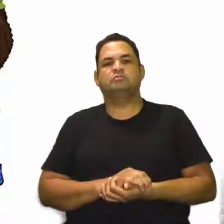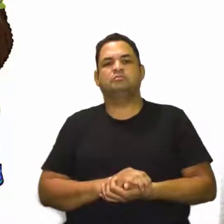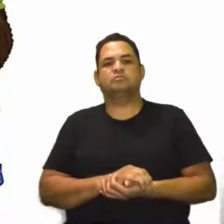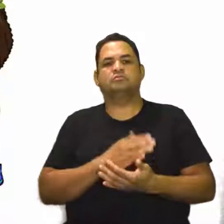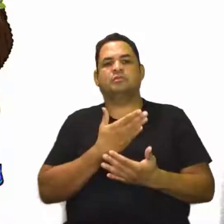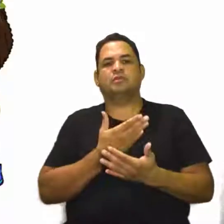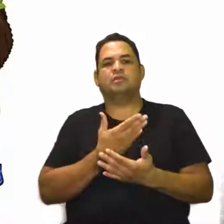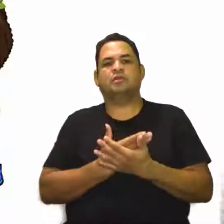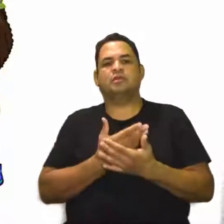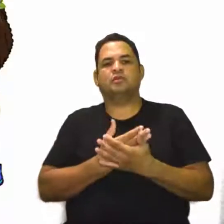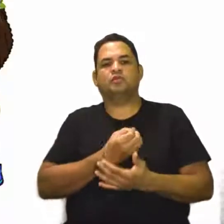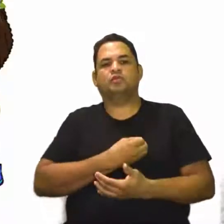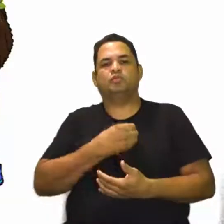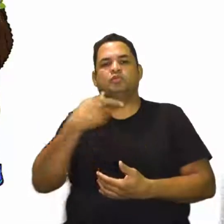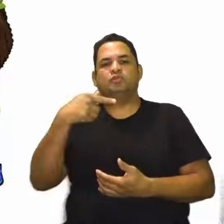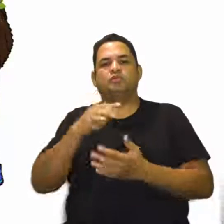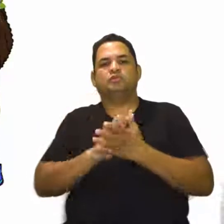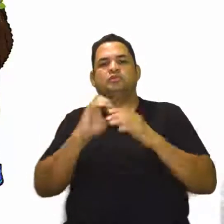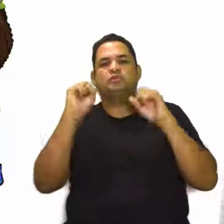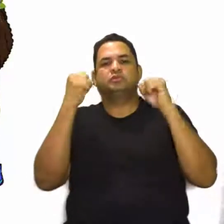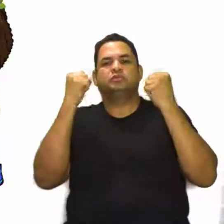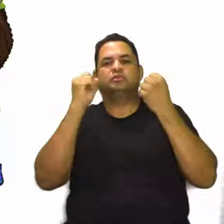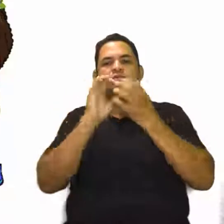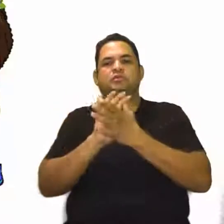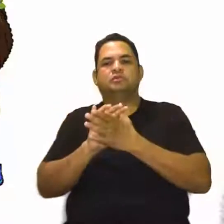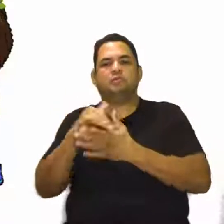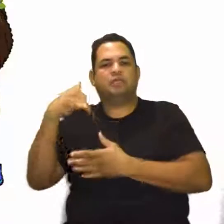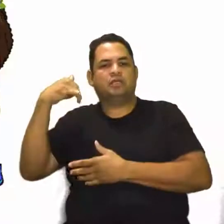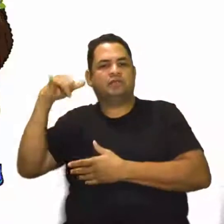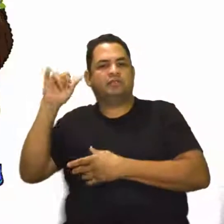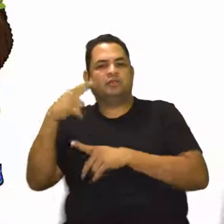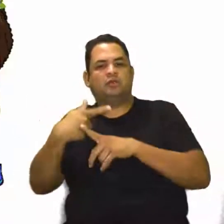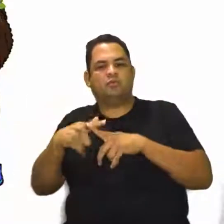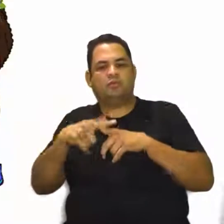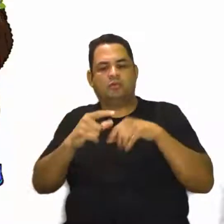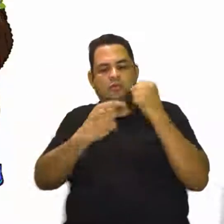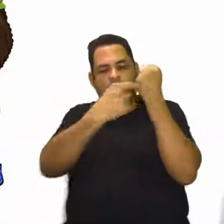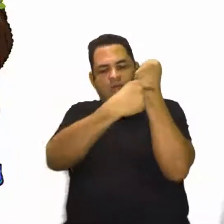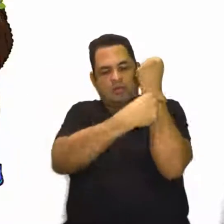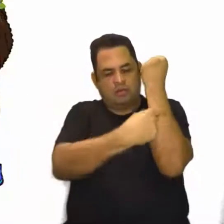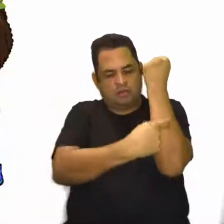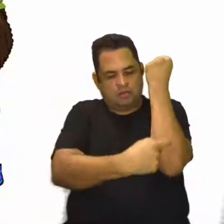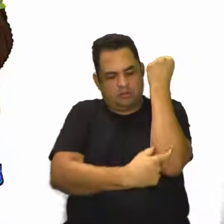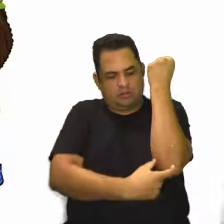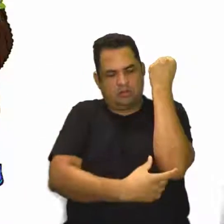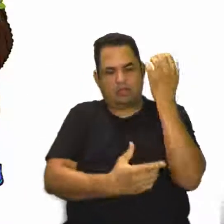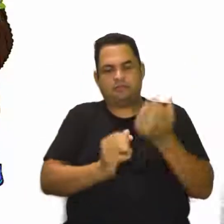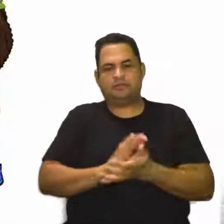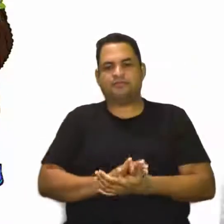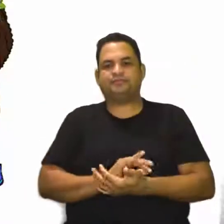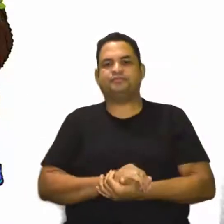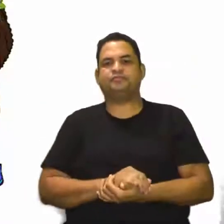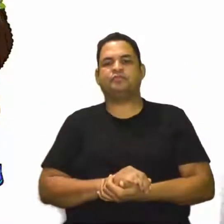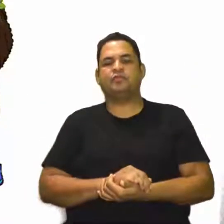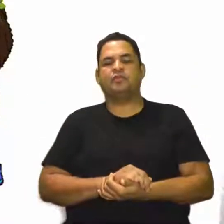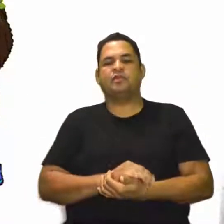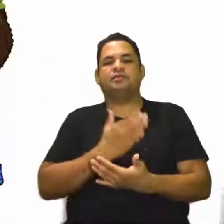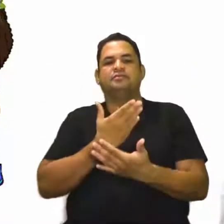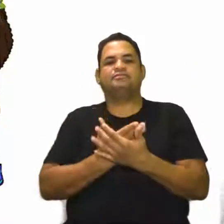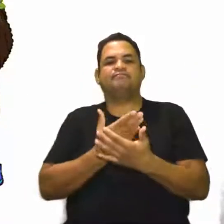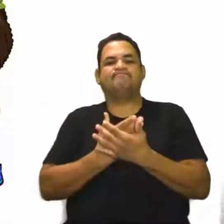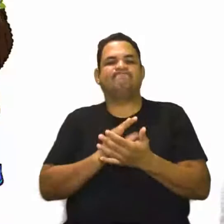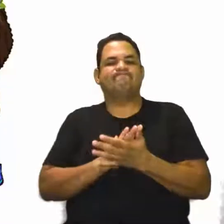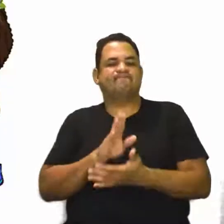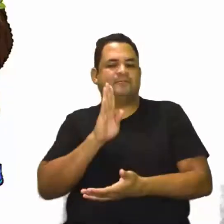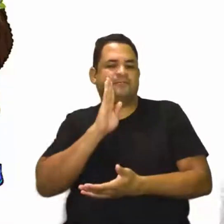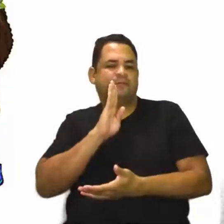Iris? Aula 7, exercício físico na prevenção dos problemas da coluna vertebral. Olha, gente, essa aula foi